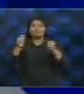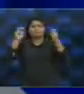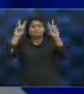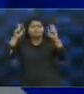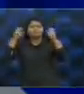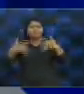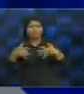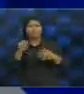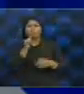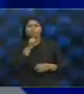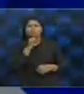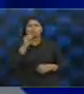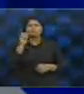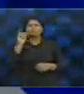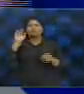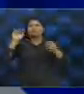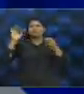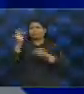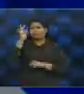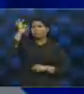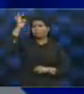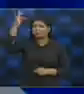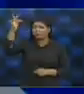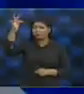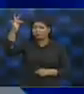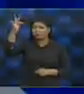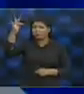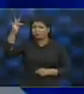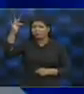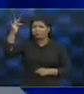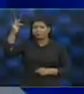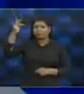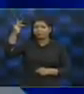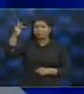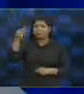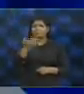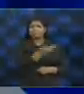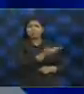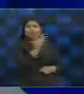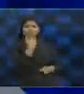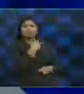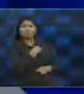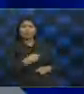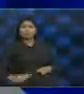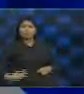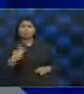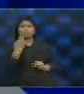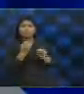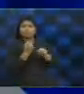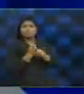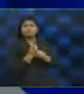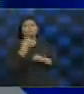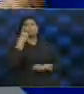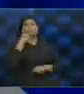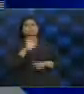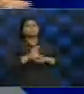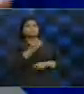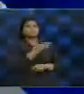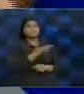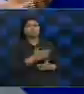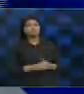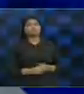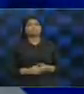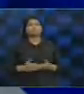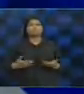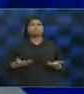fala em futuro. O candidato foi vereador por 2 anos e foi deputado estadual por 4. Foi